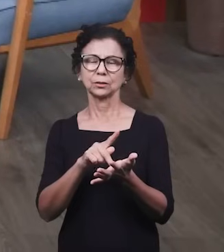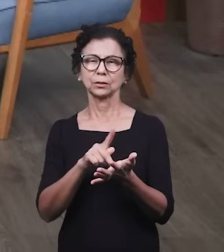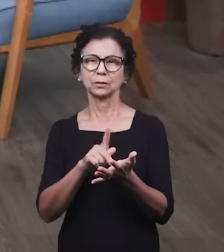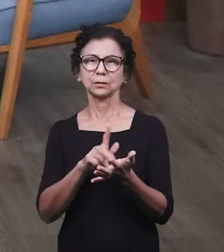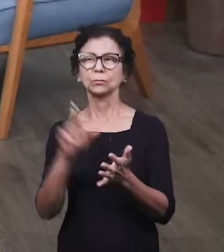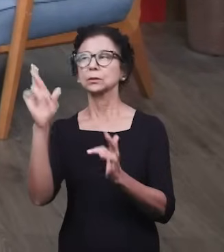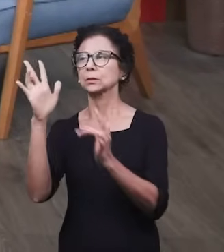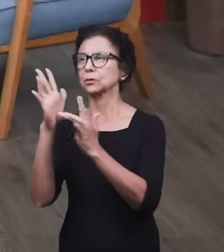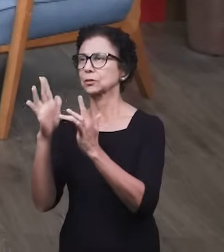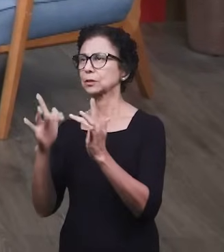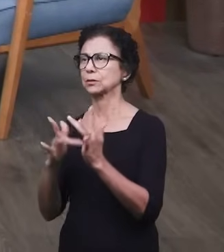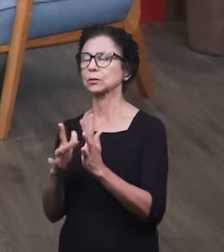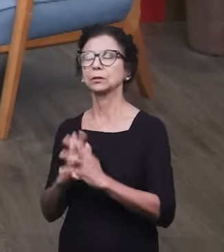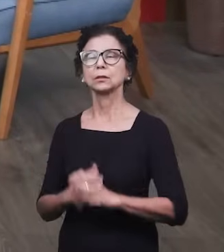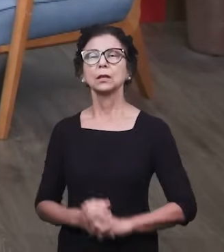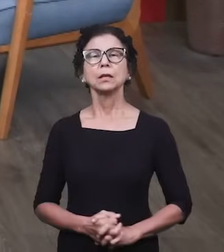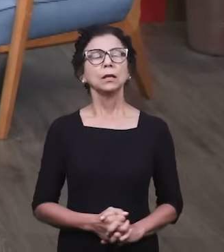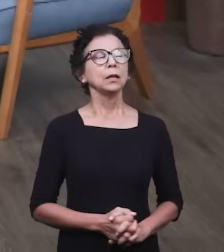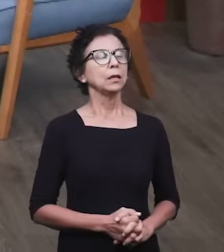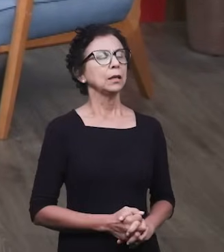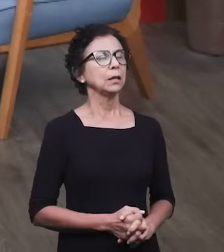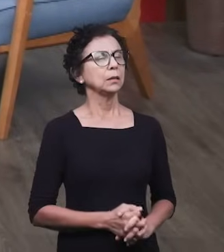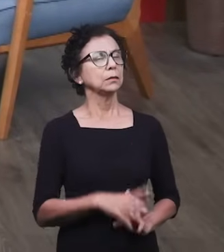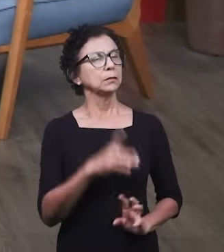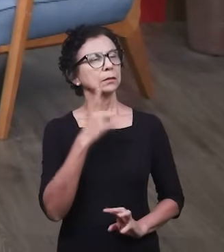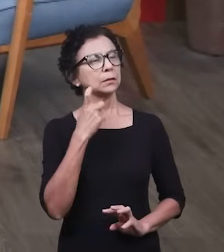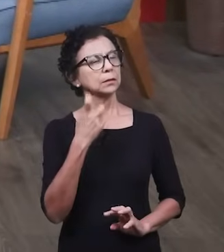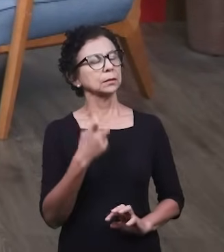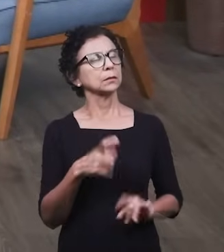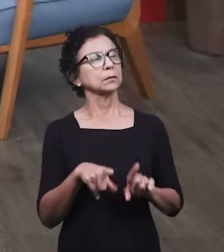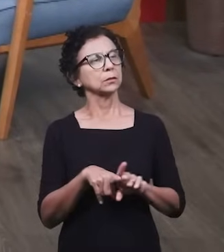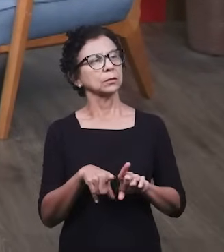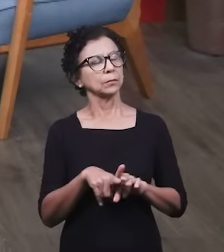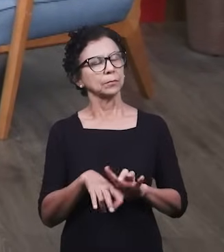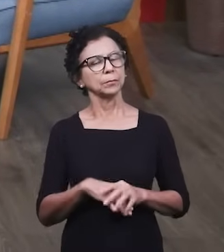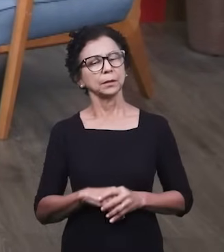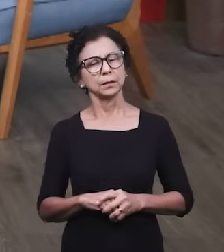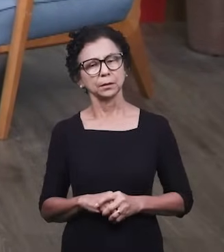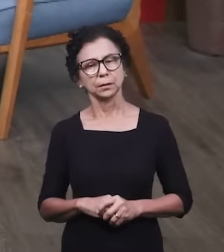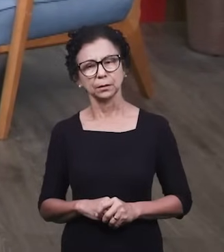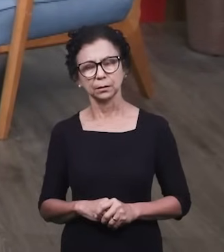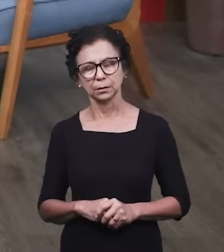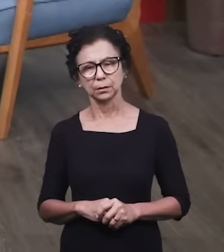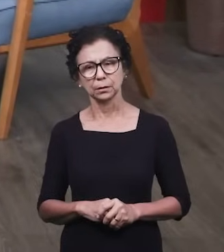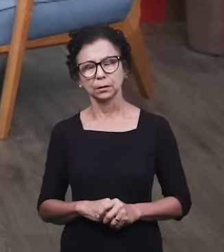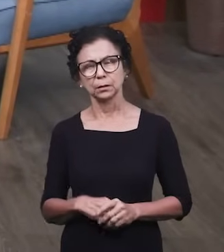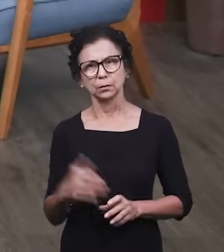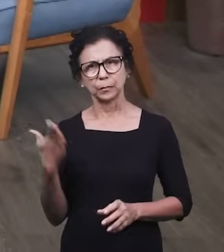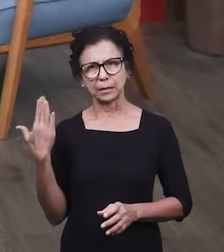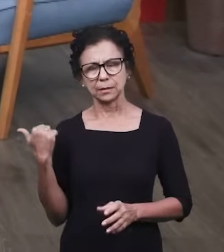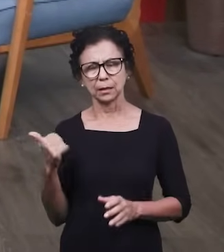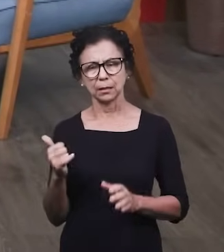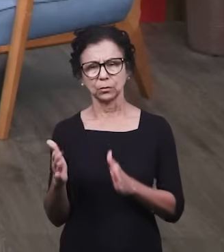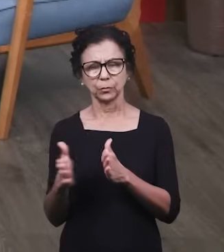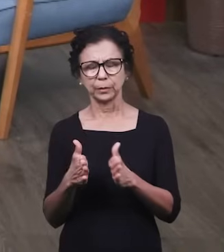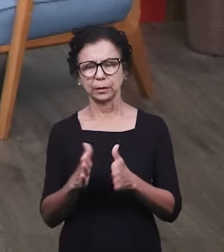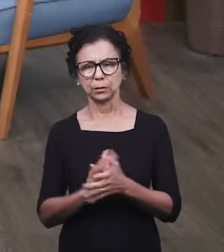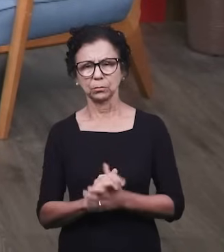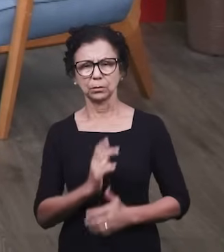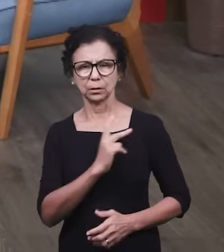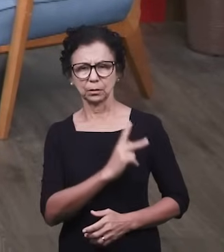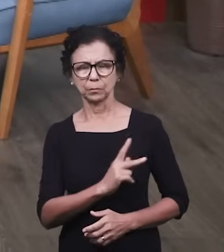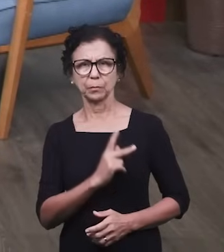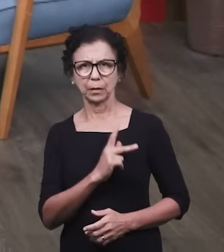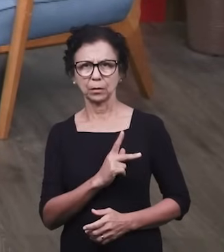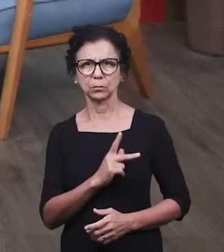a Jesus, na soberania de Deus. Há uma sequência interessante aqui no processo de conversão de Isso Paulo, mesmo. né? Que ele primeiro